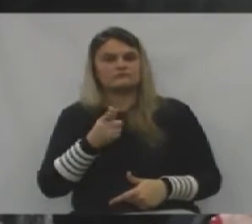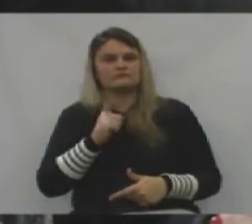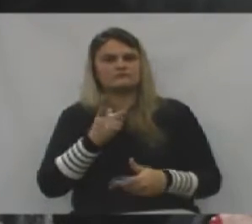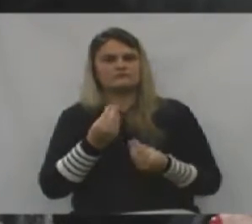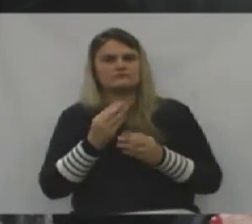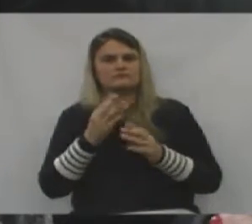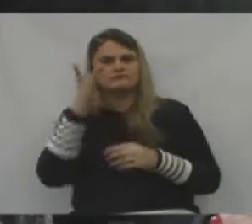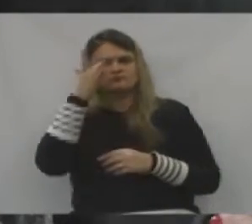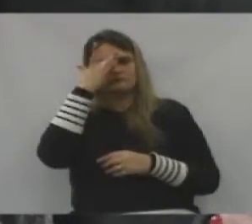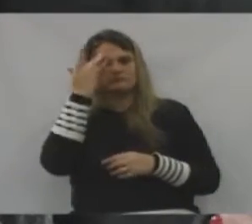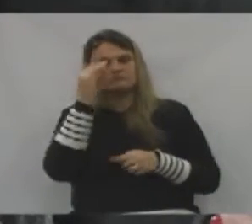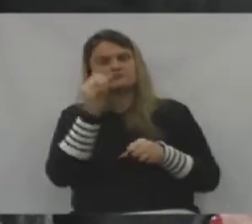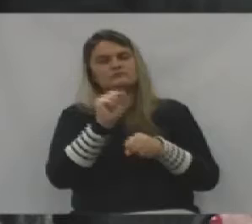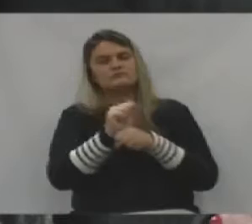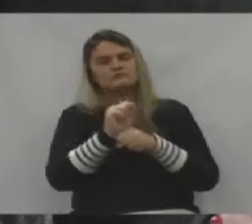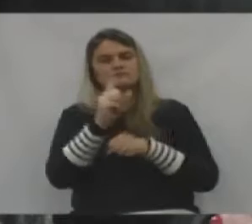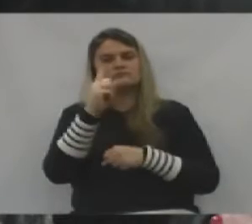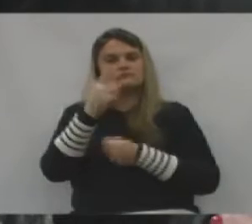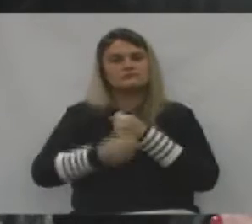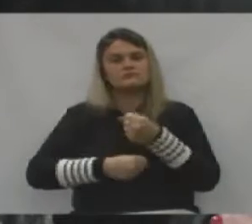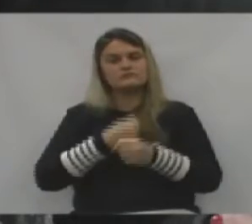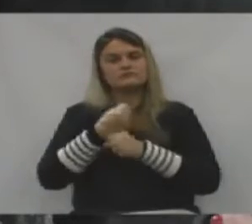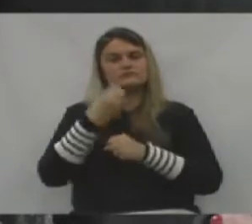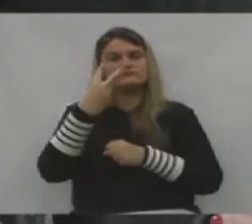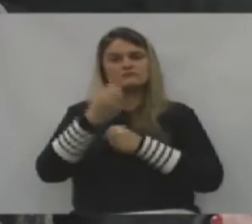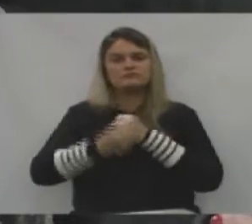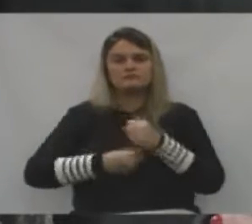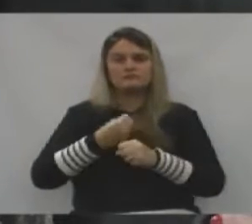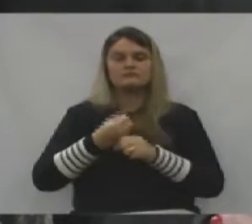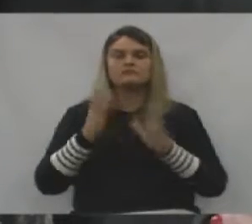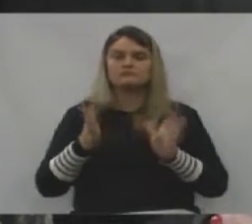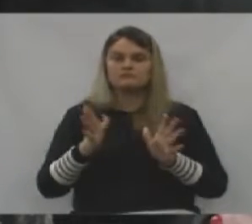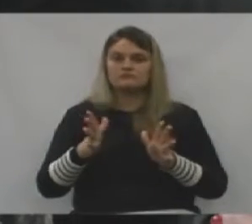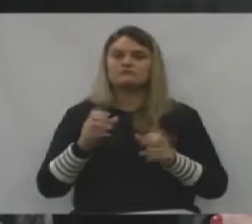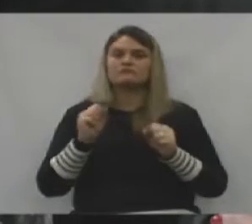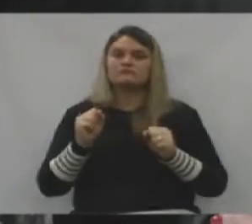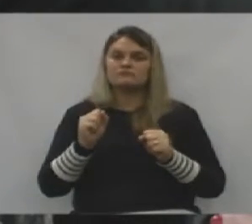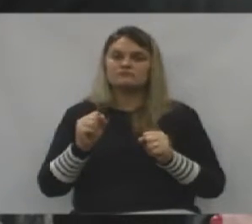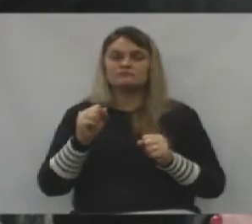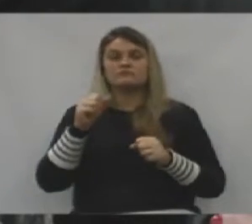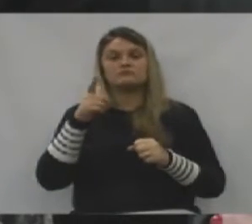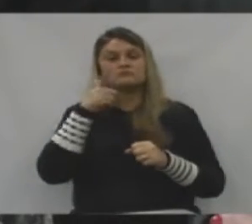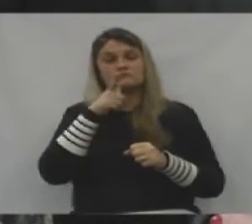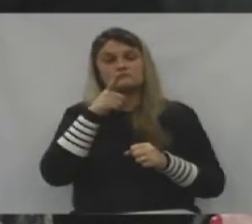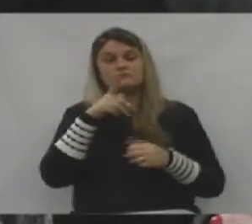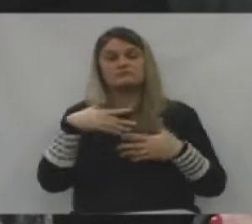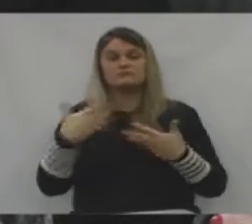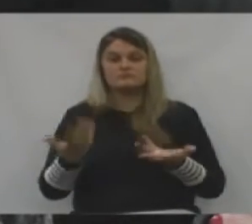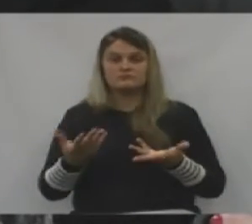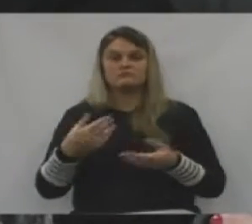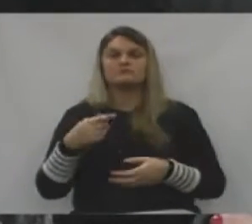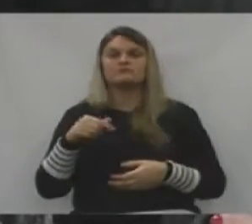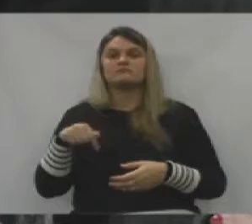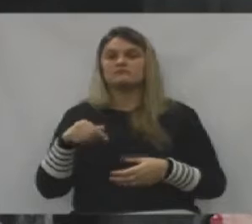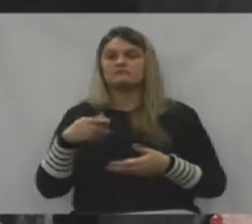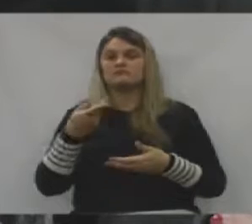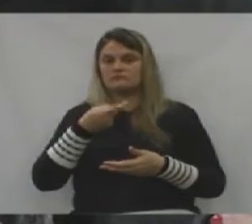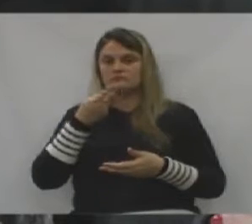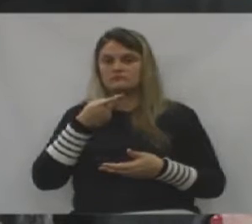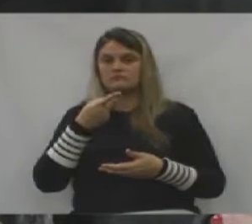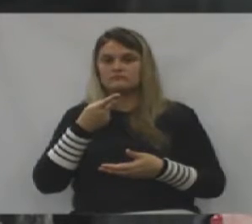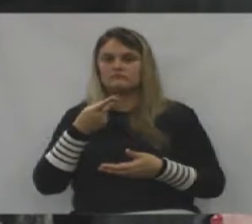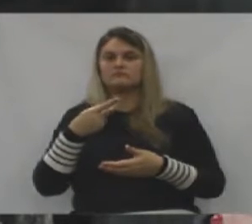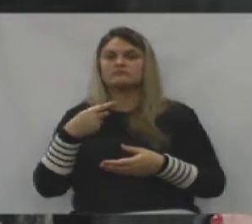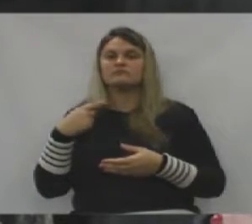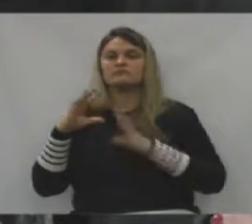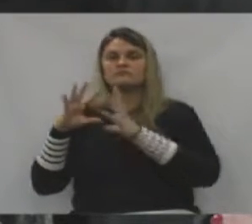gente que aguarda até um ano, dois às vezes, e agora estará sendo atendida essa população. Portanto, aqui enaltecer a